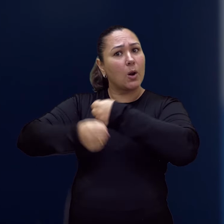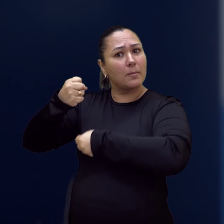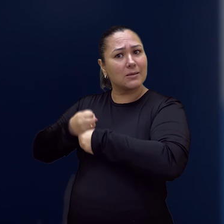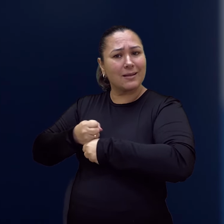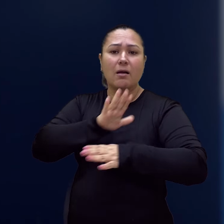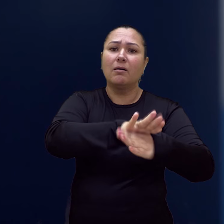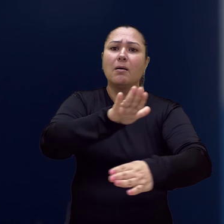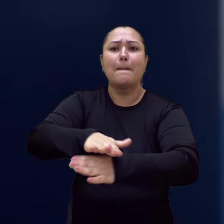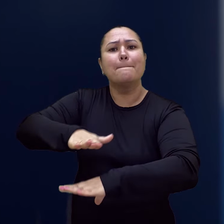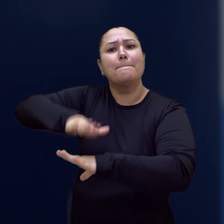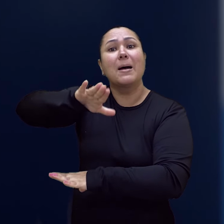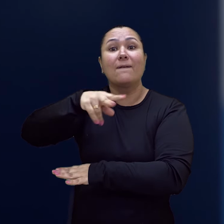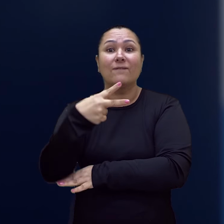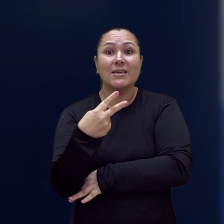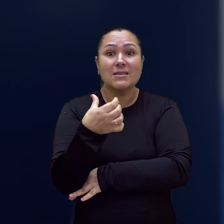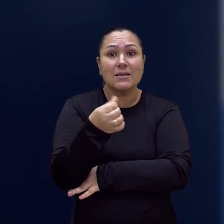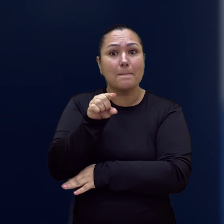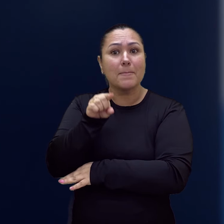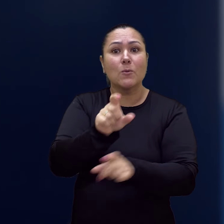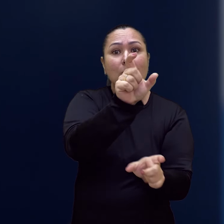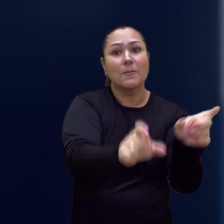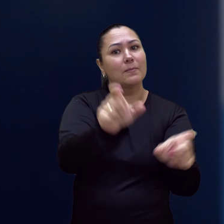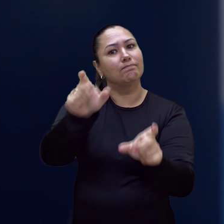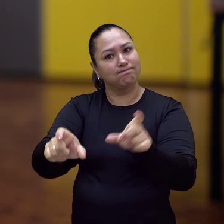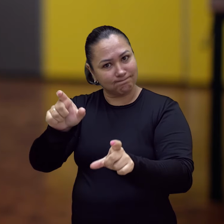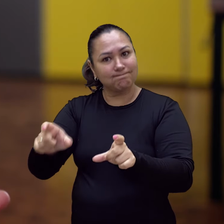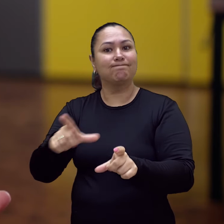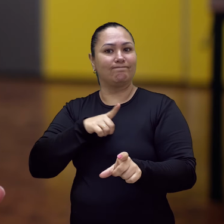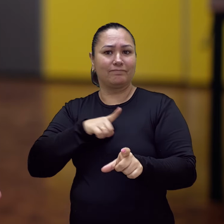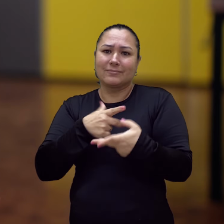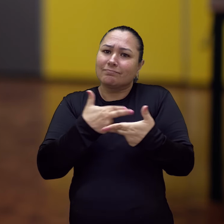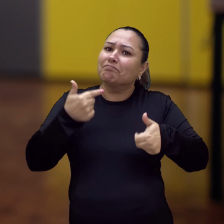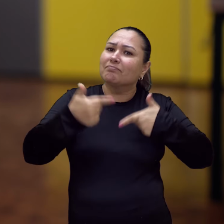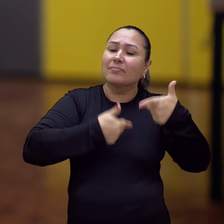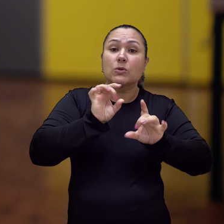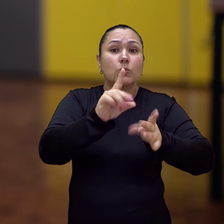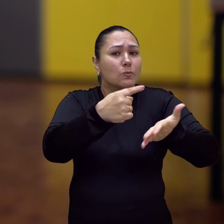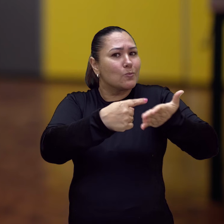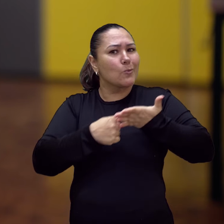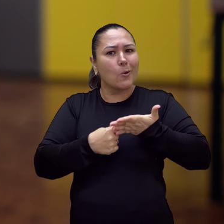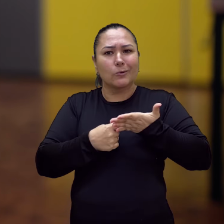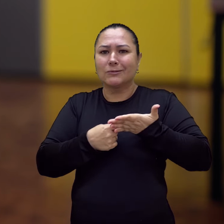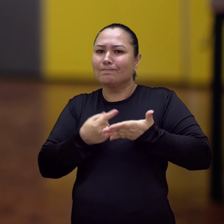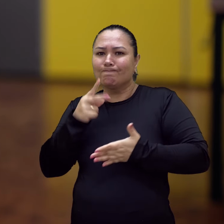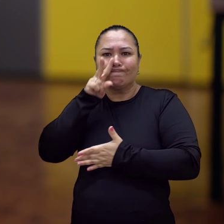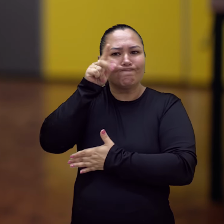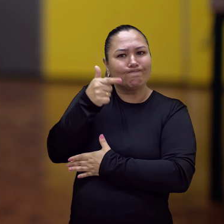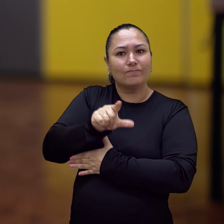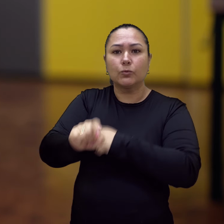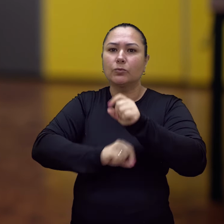passado beneficiaram mais de 26 mil pessoas. Essas ações só reforçam o